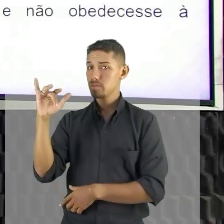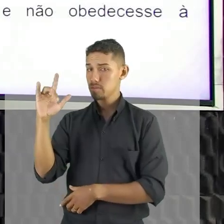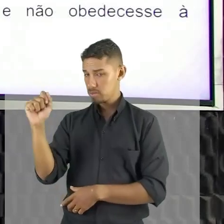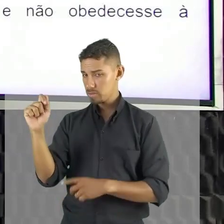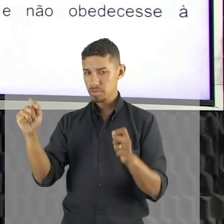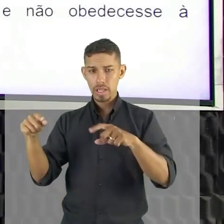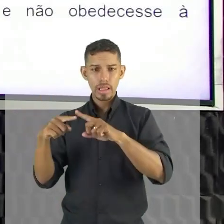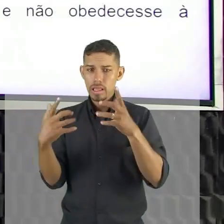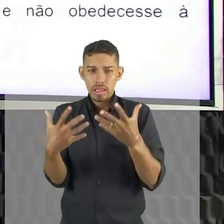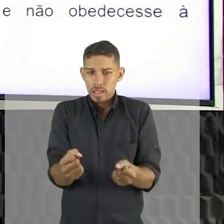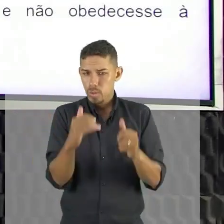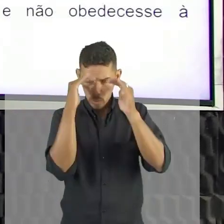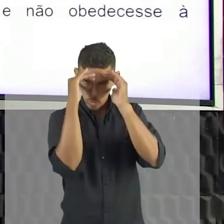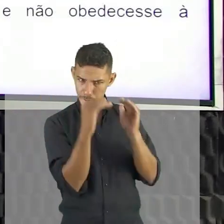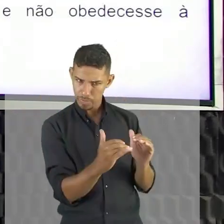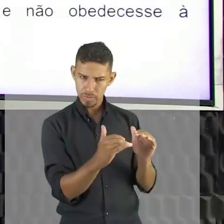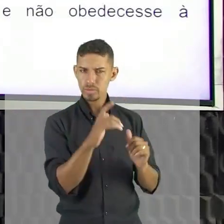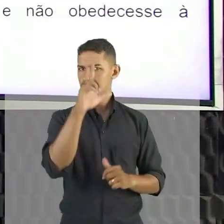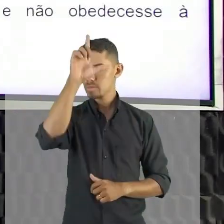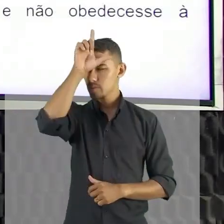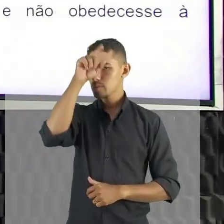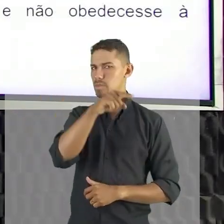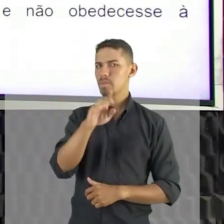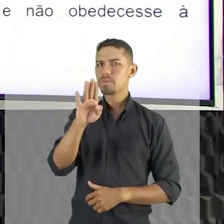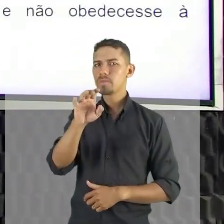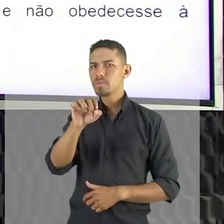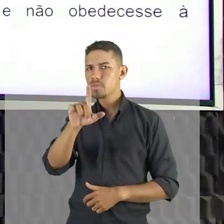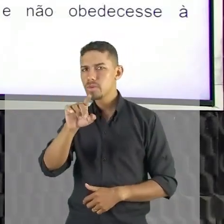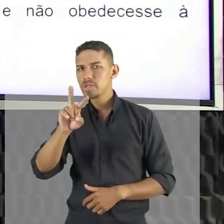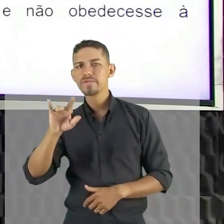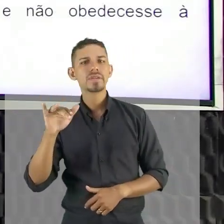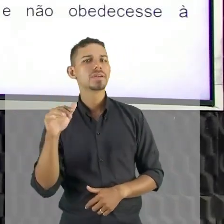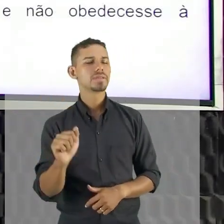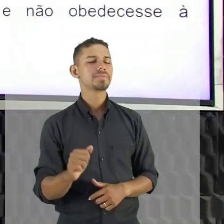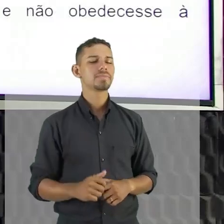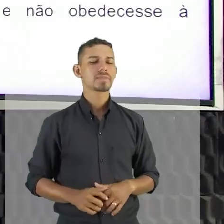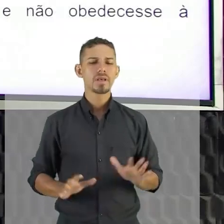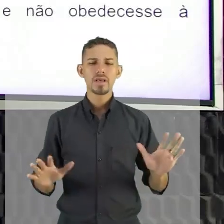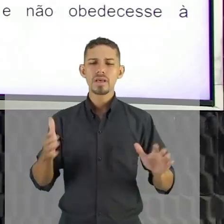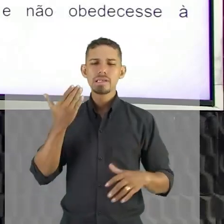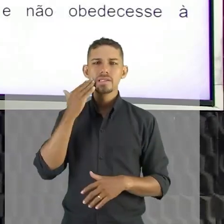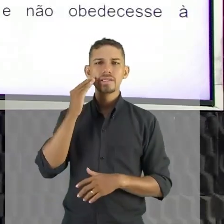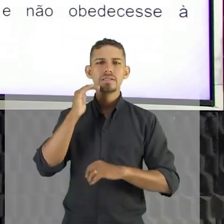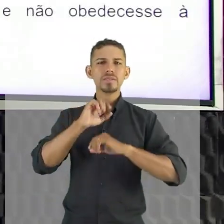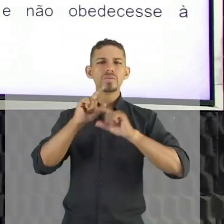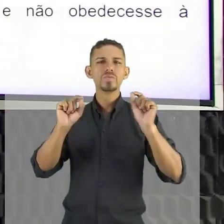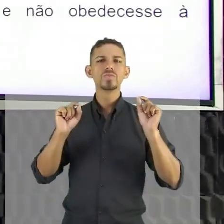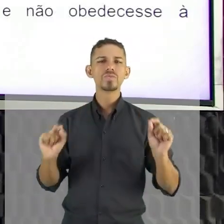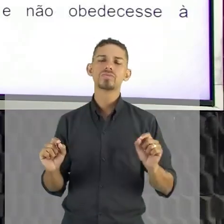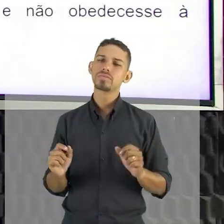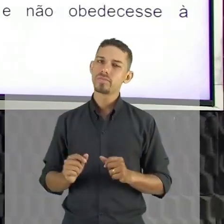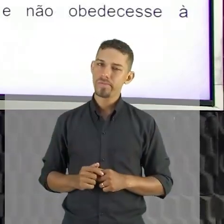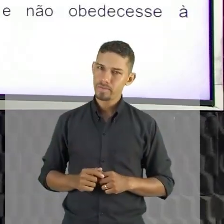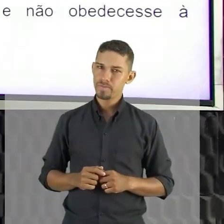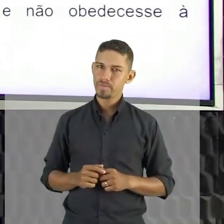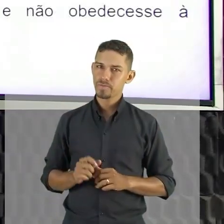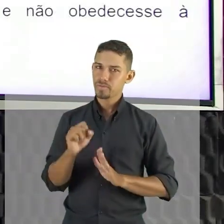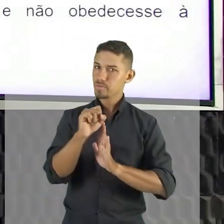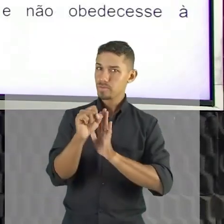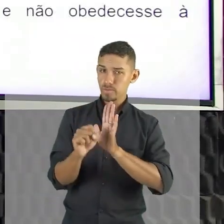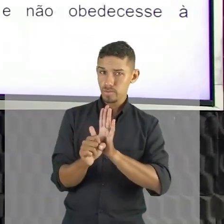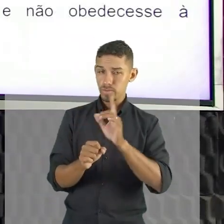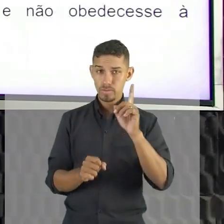autoridade boliviana. Bom, professor, então eu tenho que entender essa questão o quê? Ponto. Por que você tem aí no século